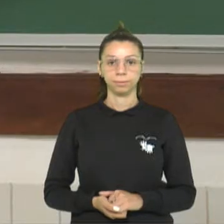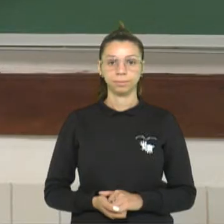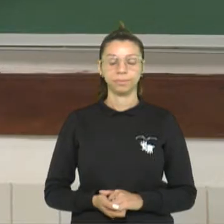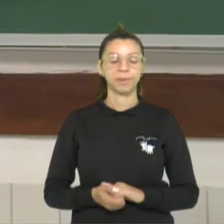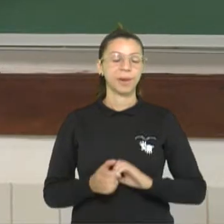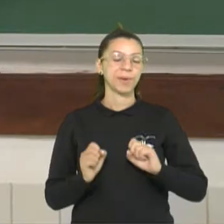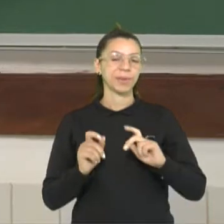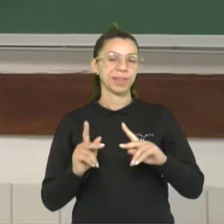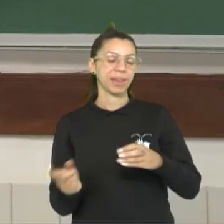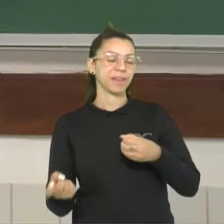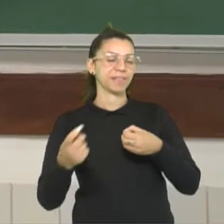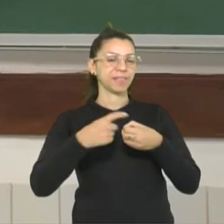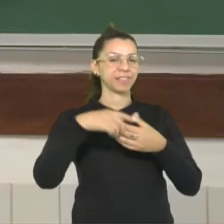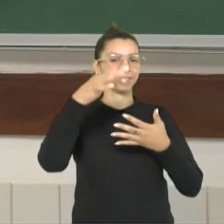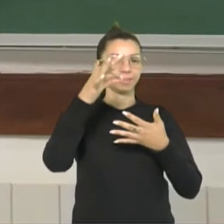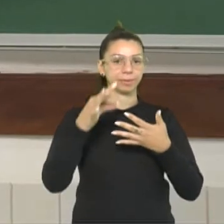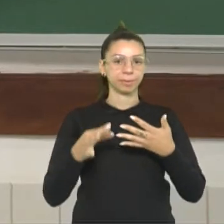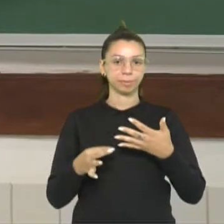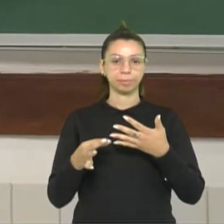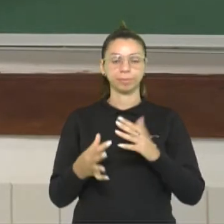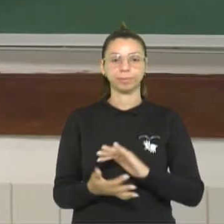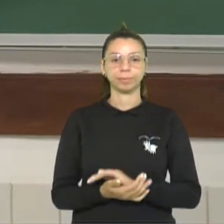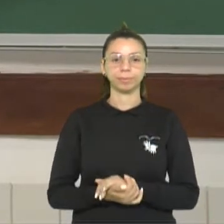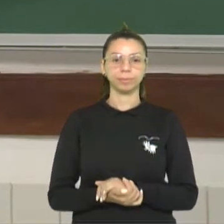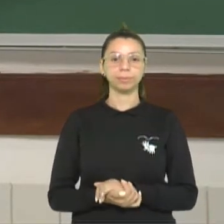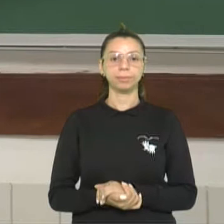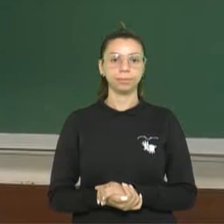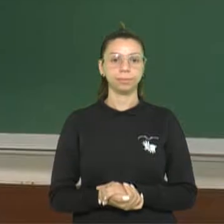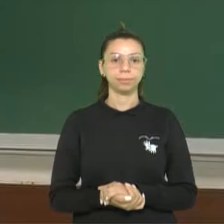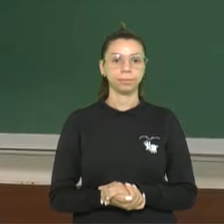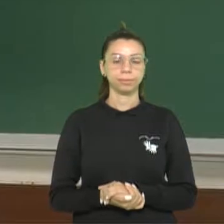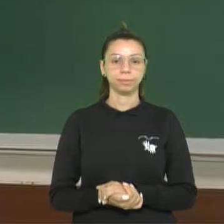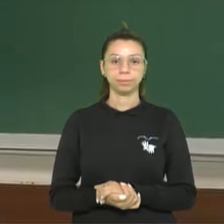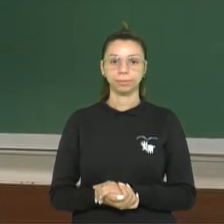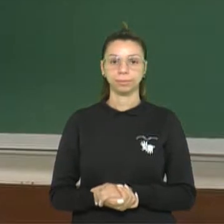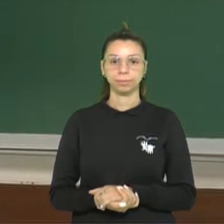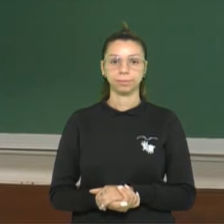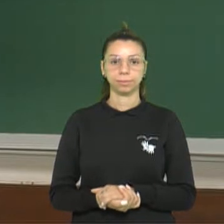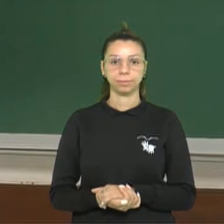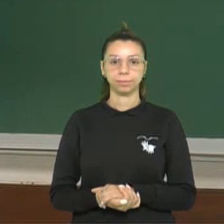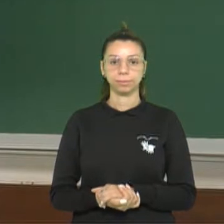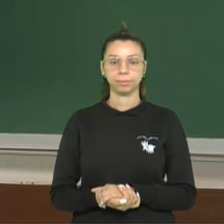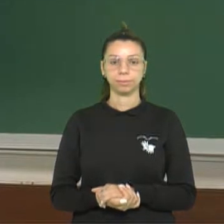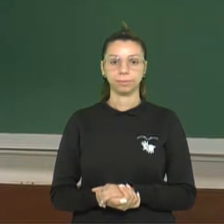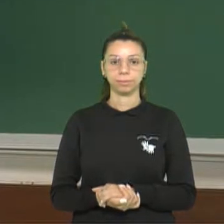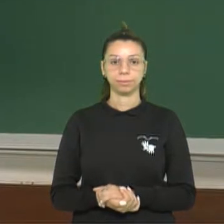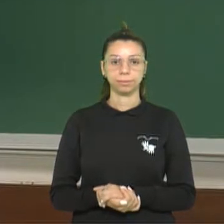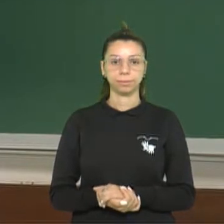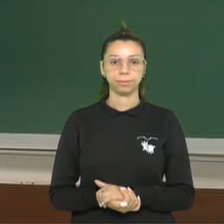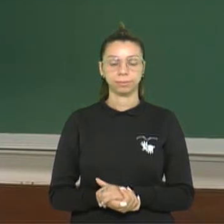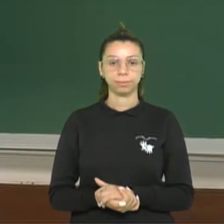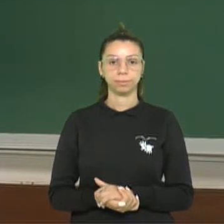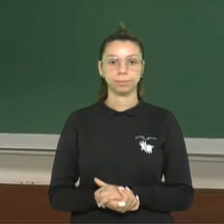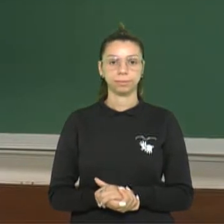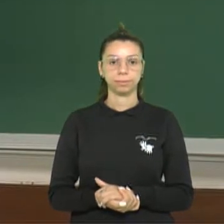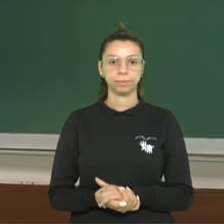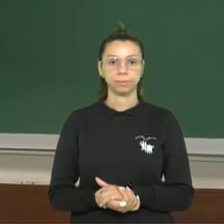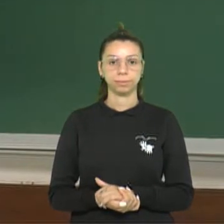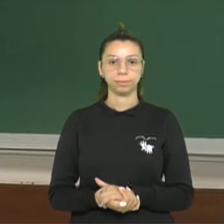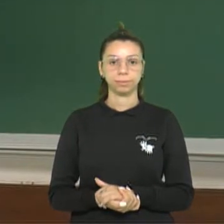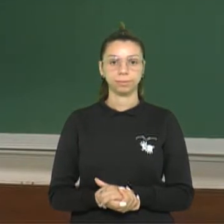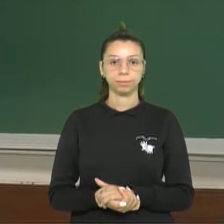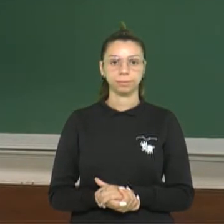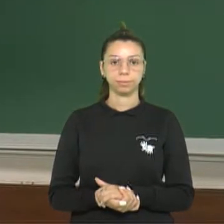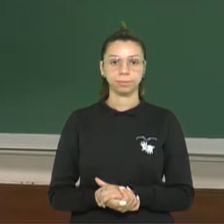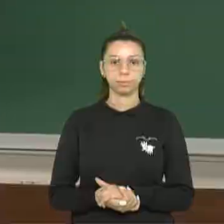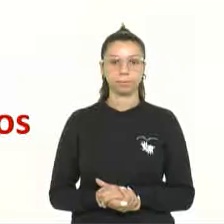Muy bien, vamos corrigir. Então, aqui na A, temos a pergunta, que tipo de diferença trata